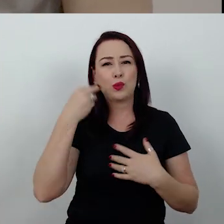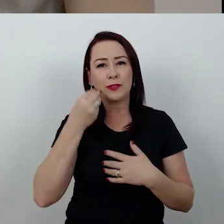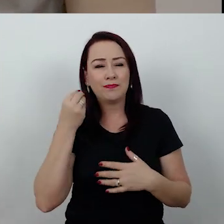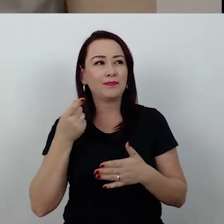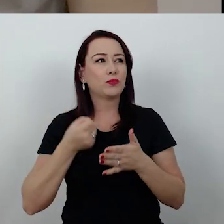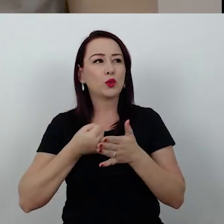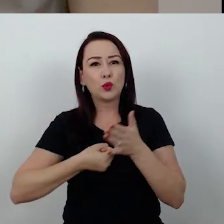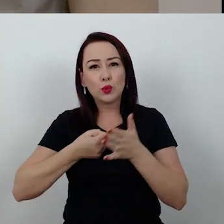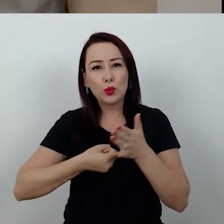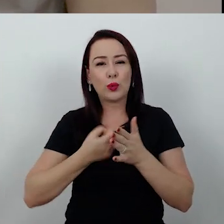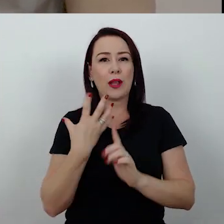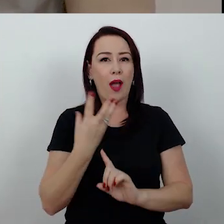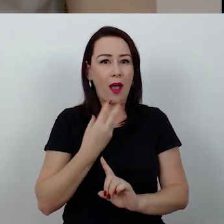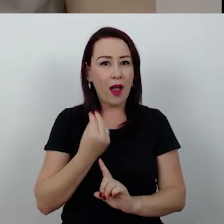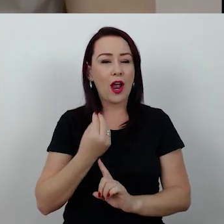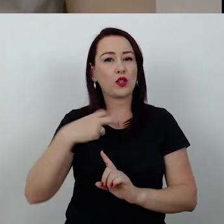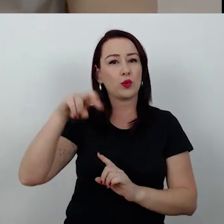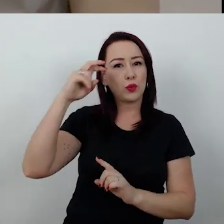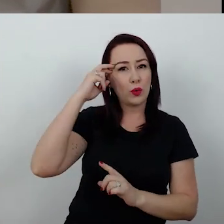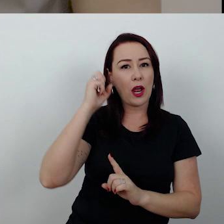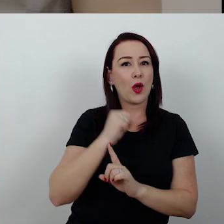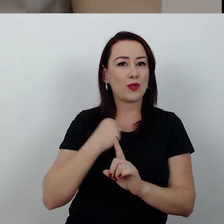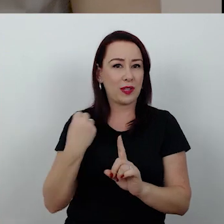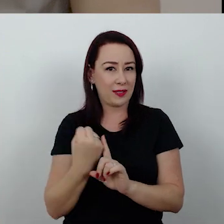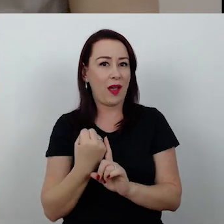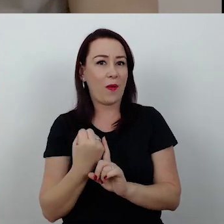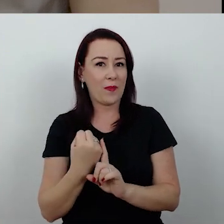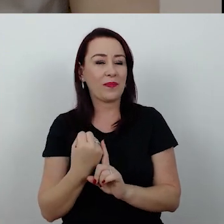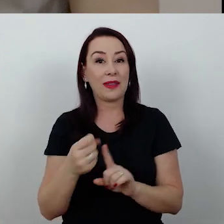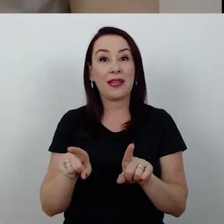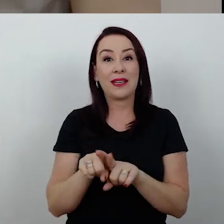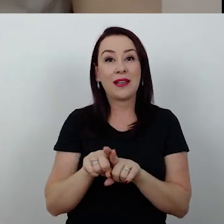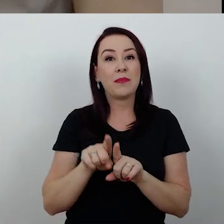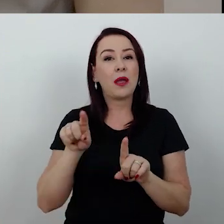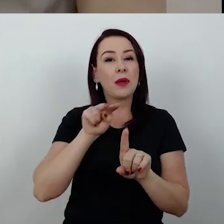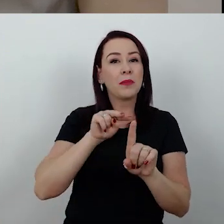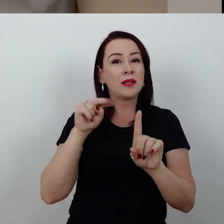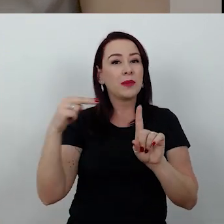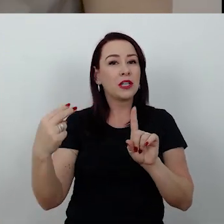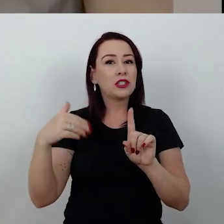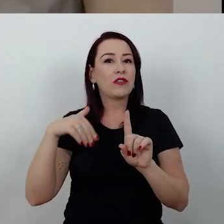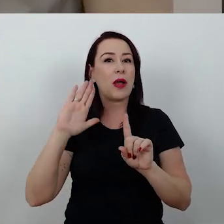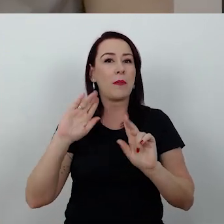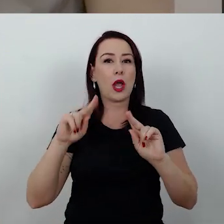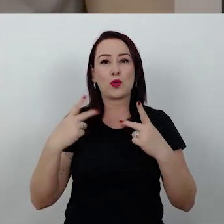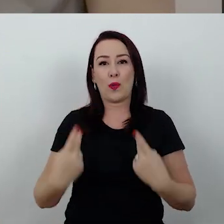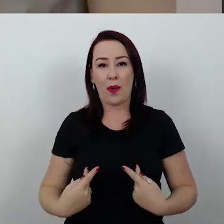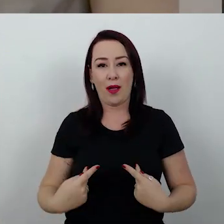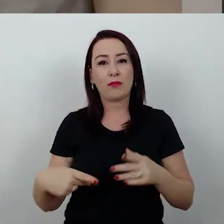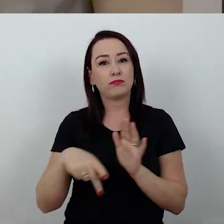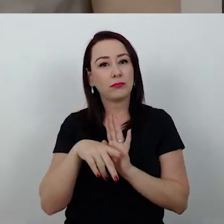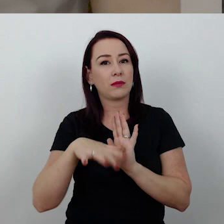dessa militância artística, cultural, social, e um olhar muito mais humano, né, para a